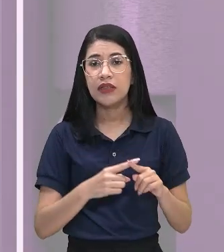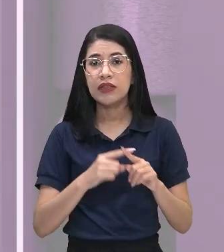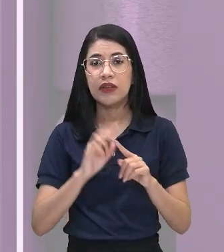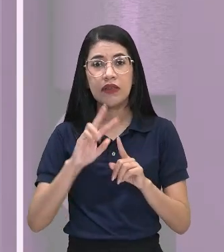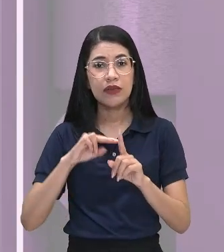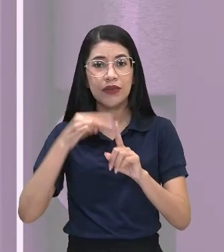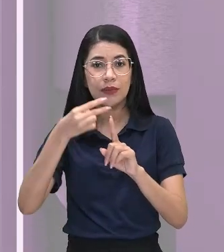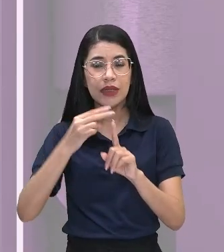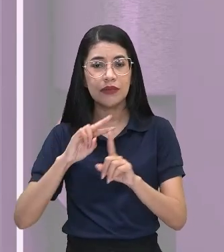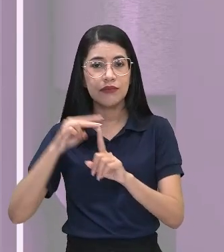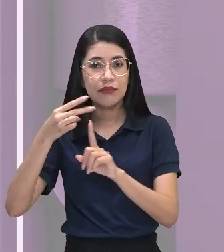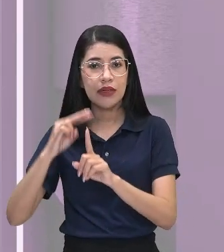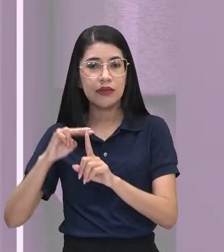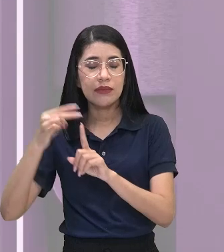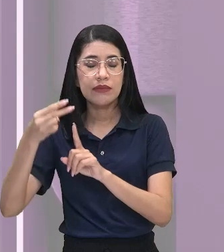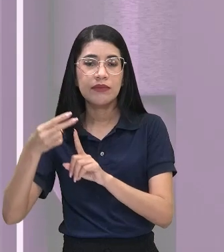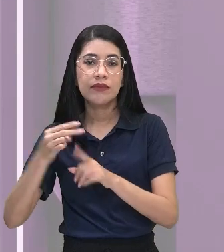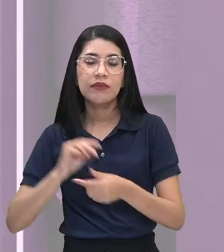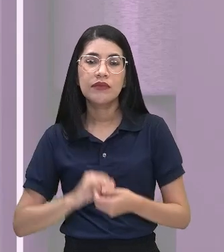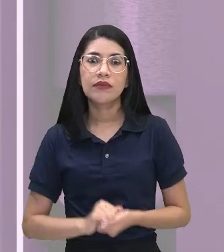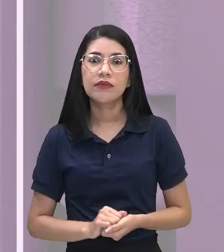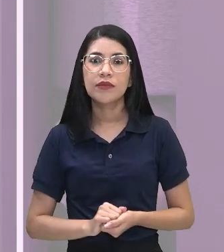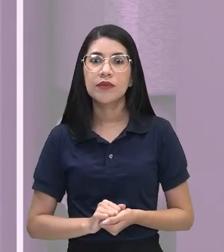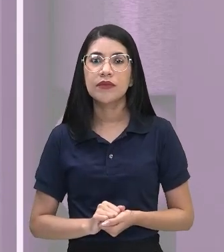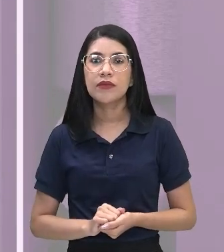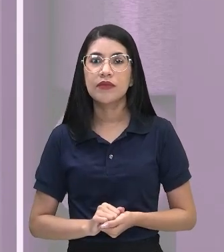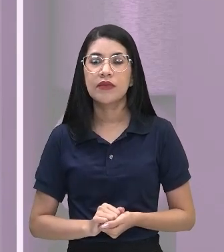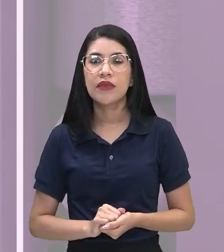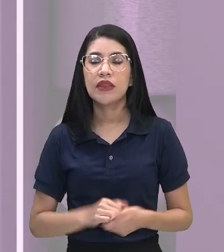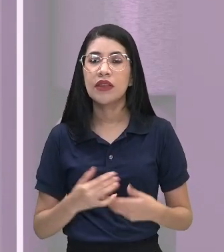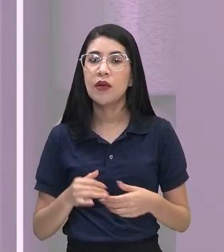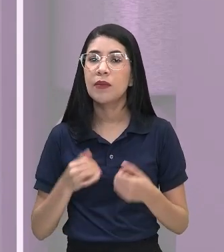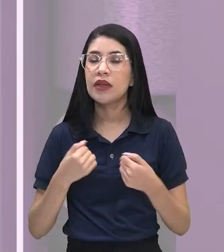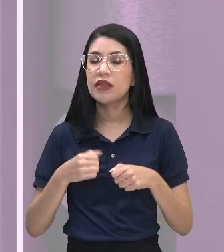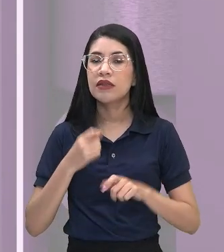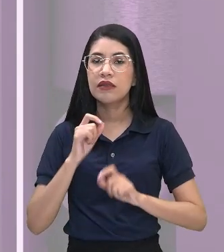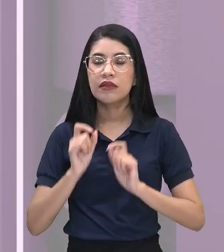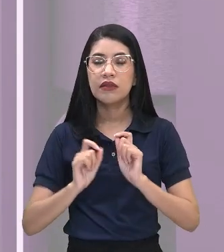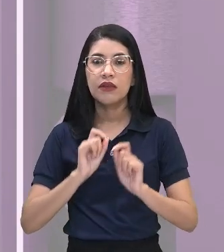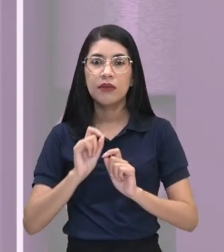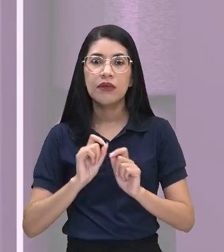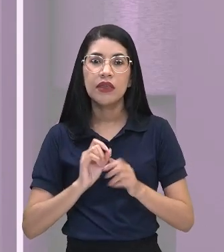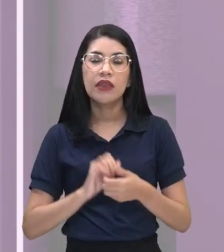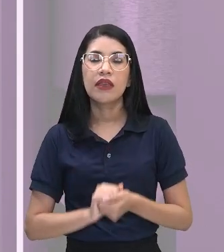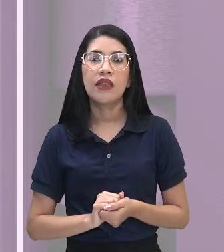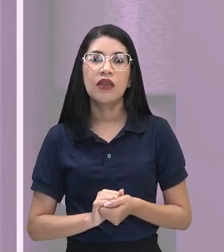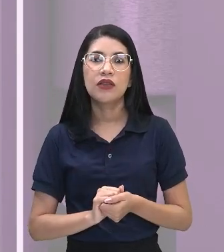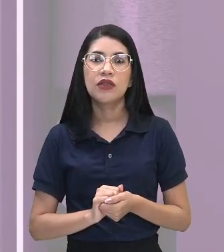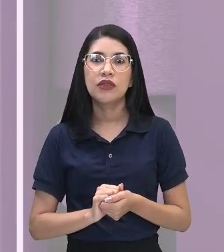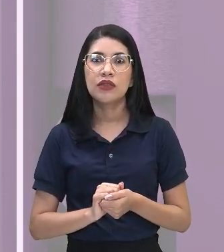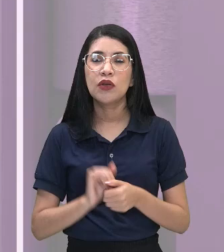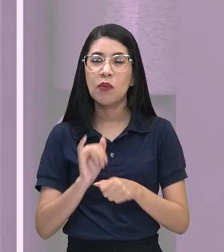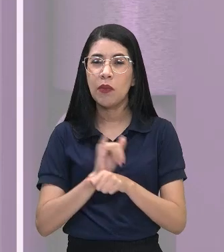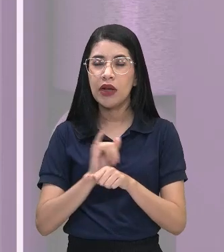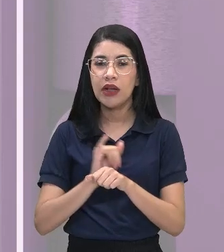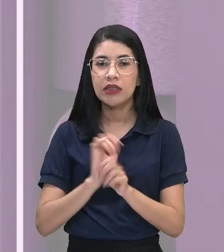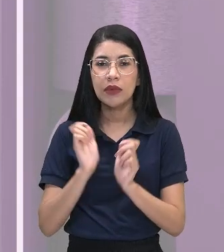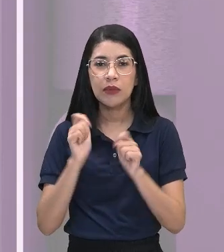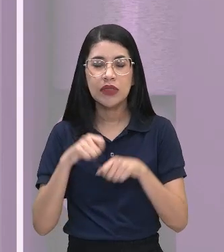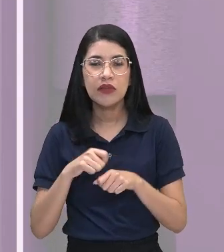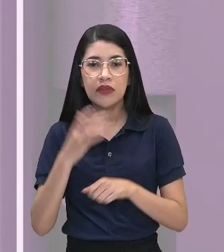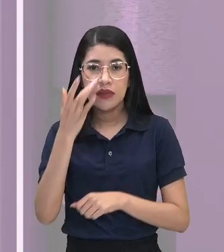dobrando, tá? Vão ficando números bem grandes. Então, nesse caso, a gente precisa de um artifício para encurtar esse